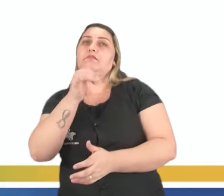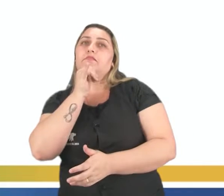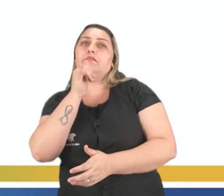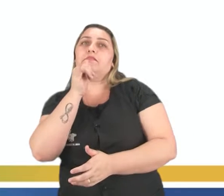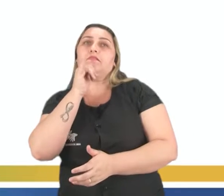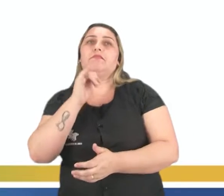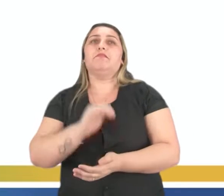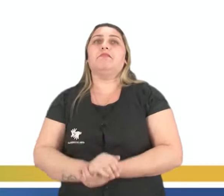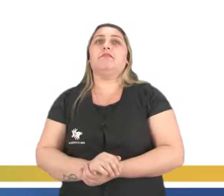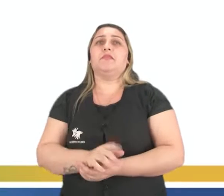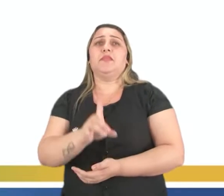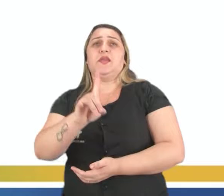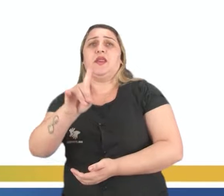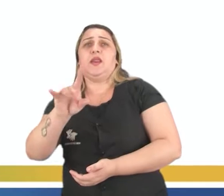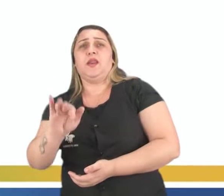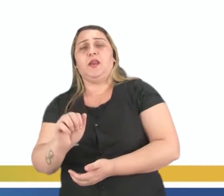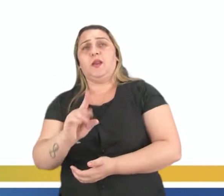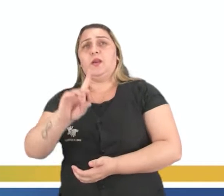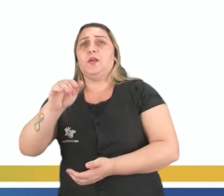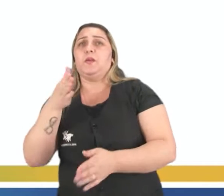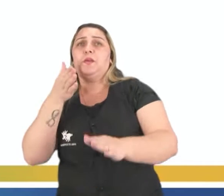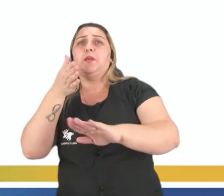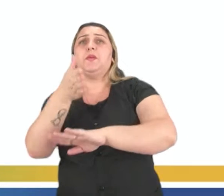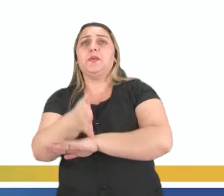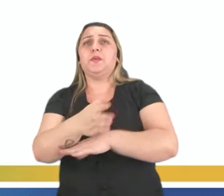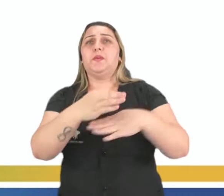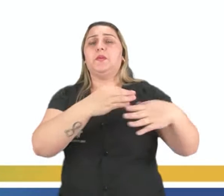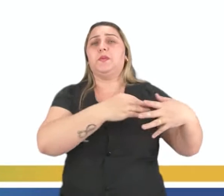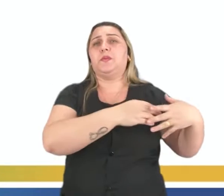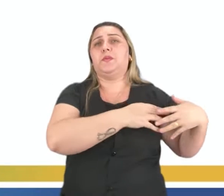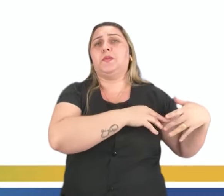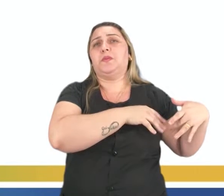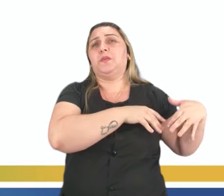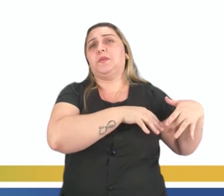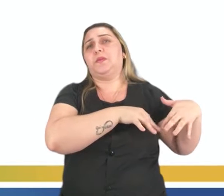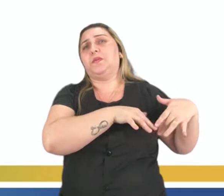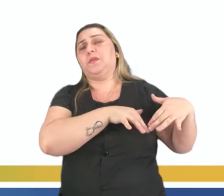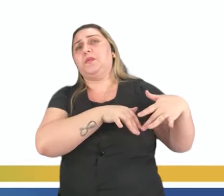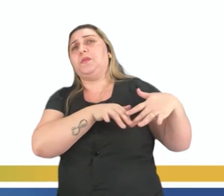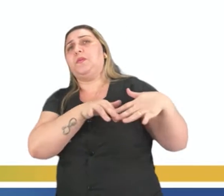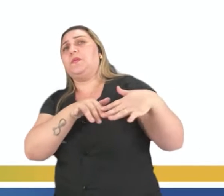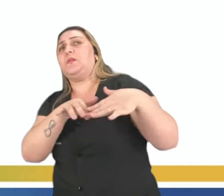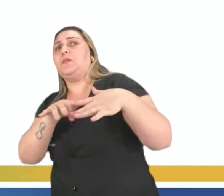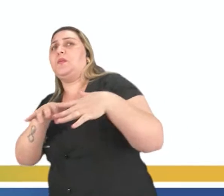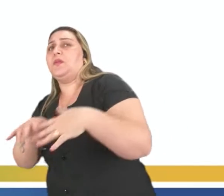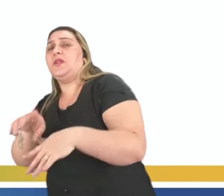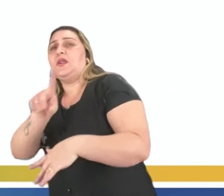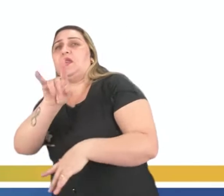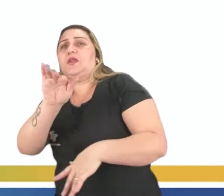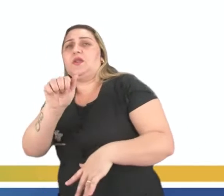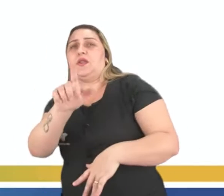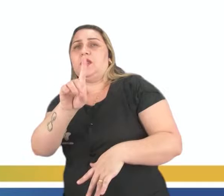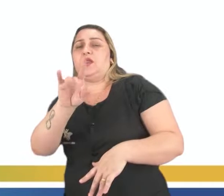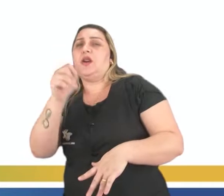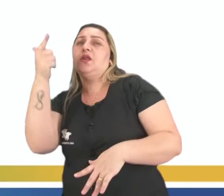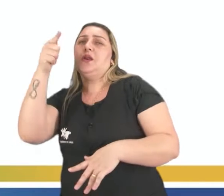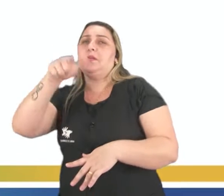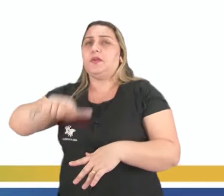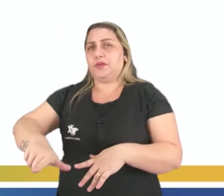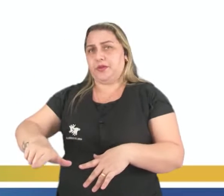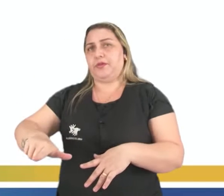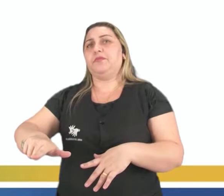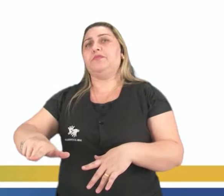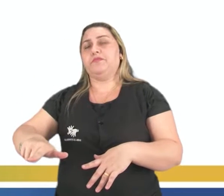exemplo. Dias e dias fomos assim arrastados pelo mar afora. Olha a repetição da palavra dias e dias,